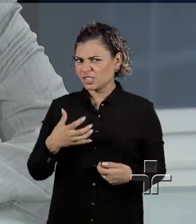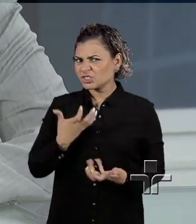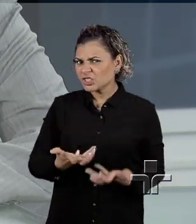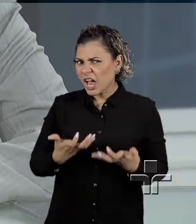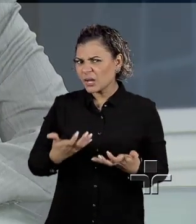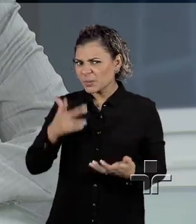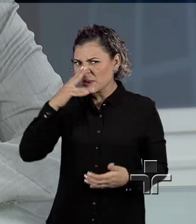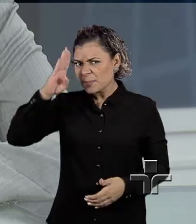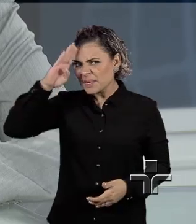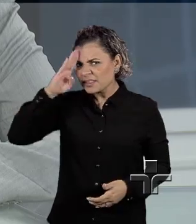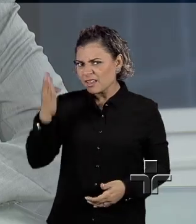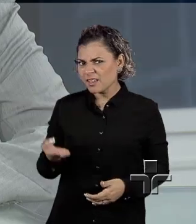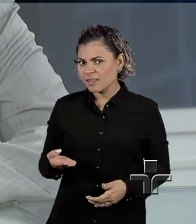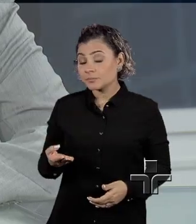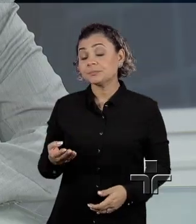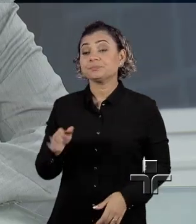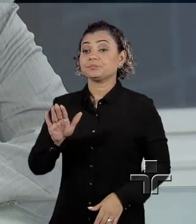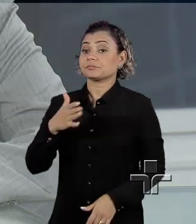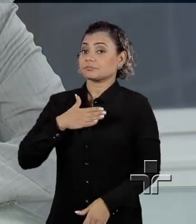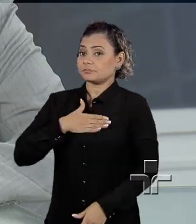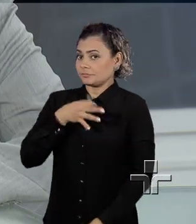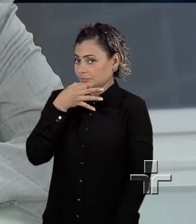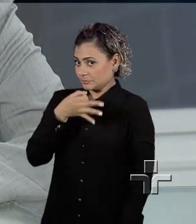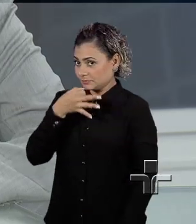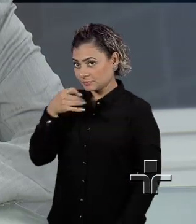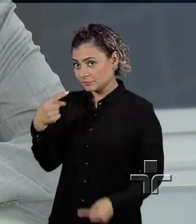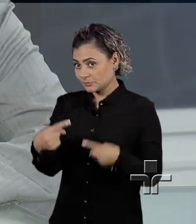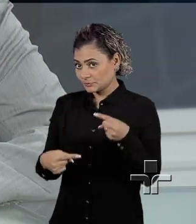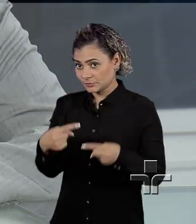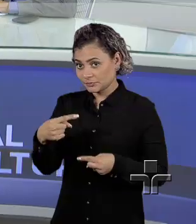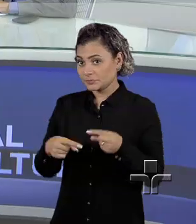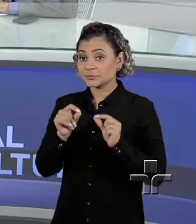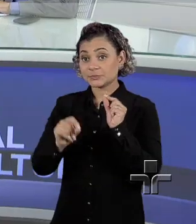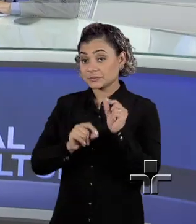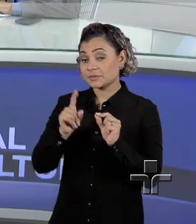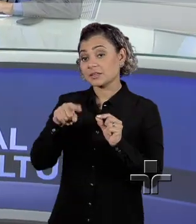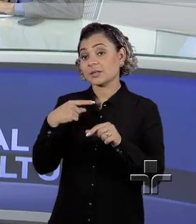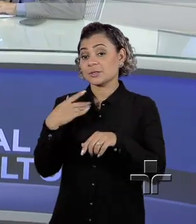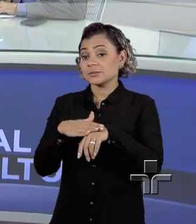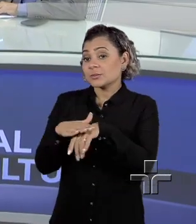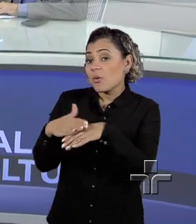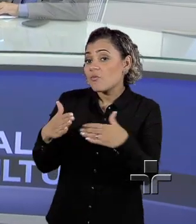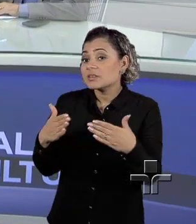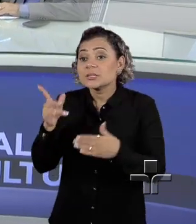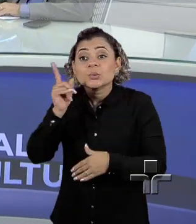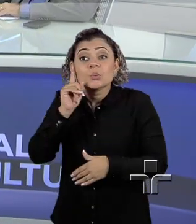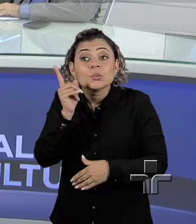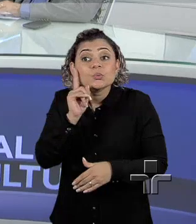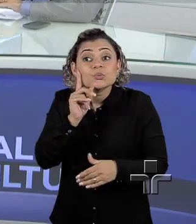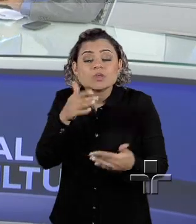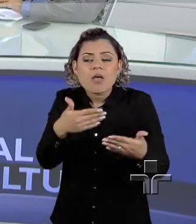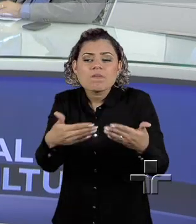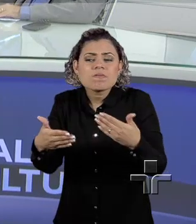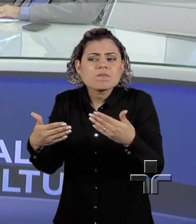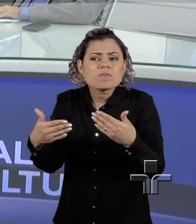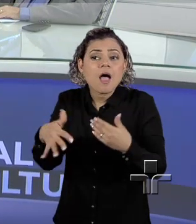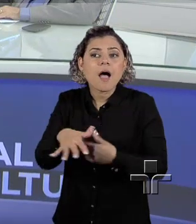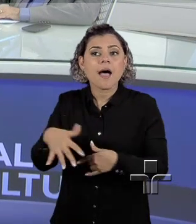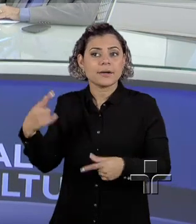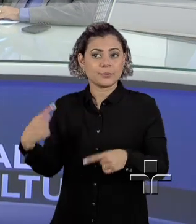ou não? O Flávio, a análise política faz com que a gente tenha que conversar diariamente, cotidianamente com o mundo